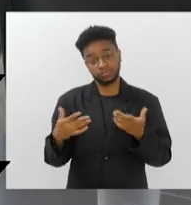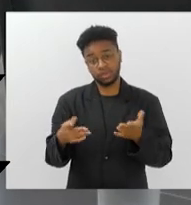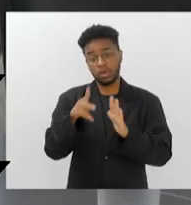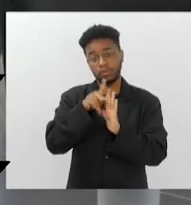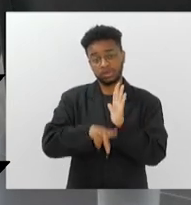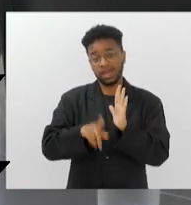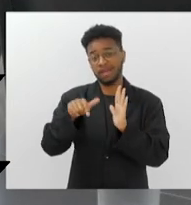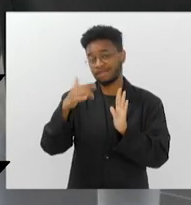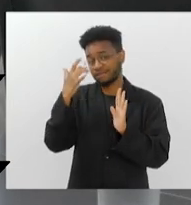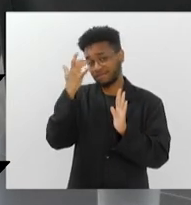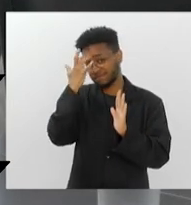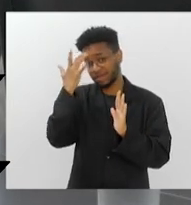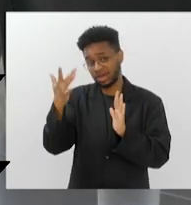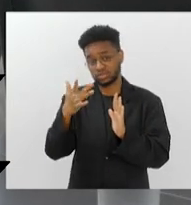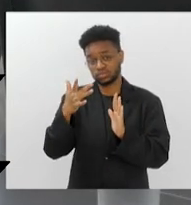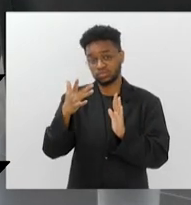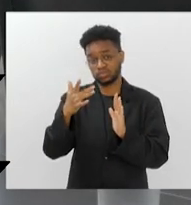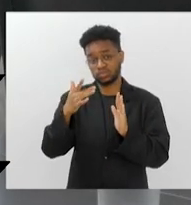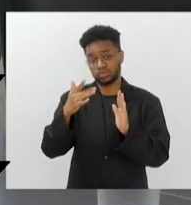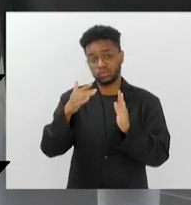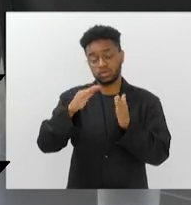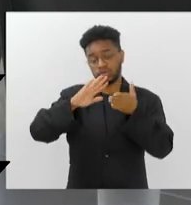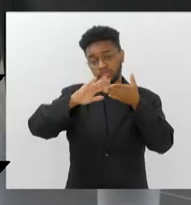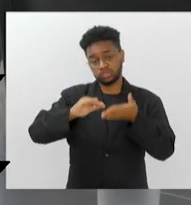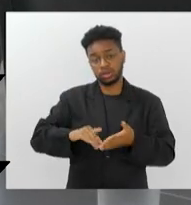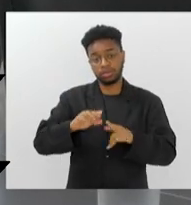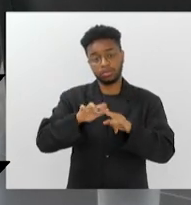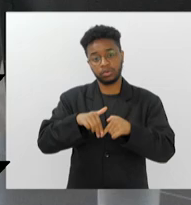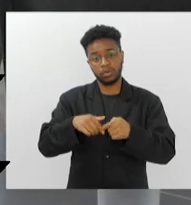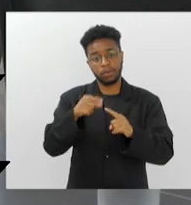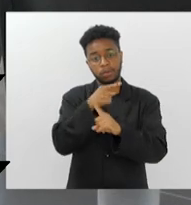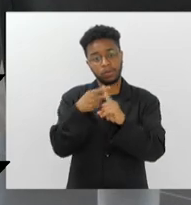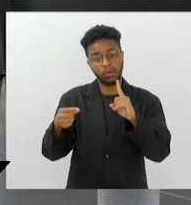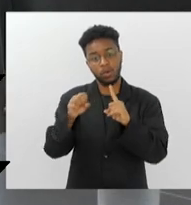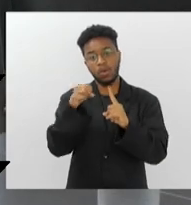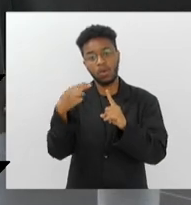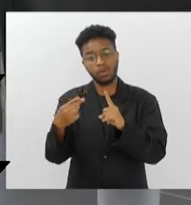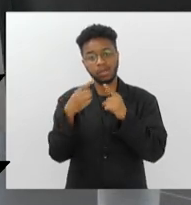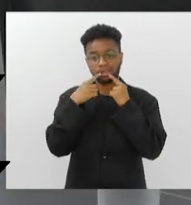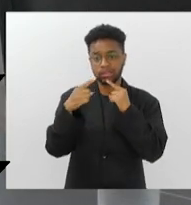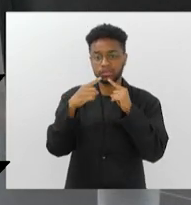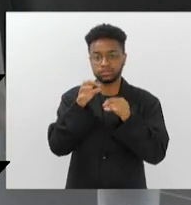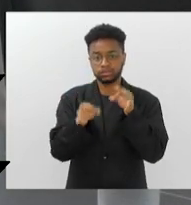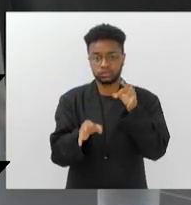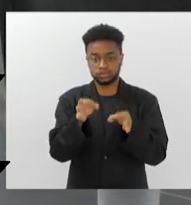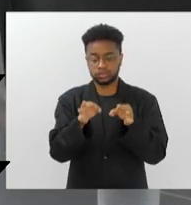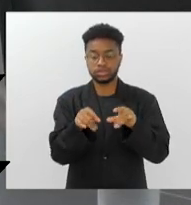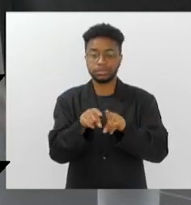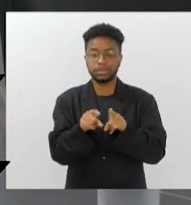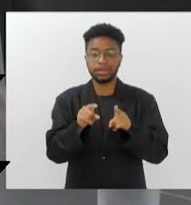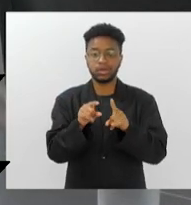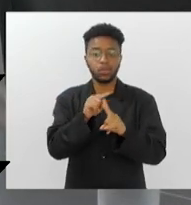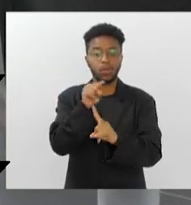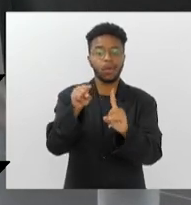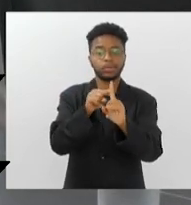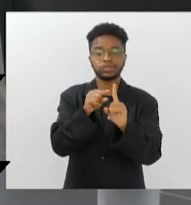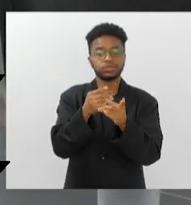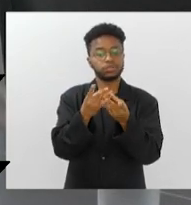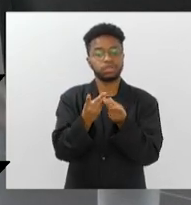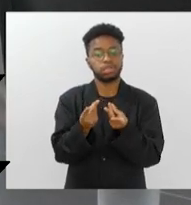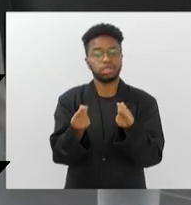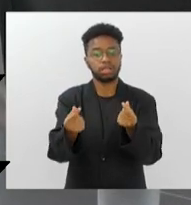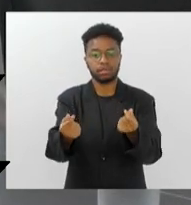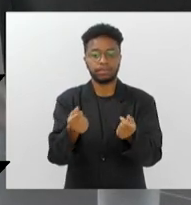ser derrubado seja por veto ou por uma um questionamento judicial e perde o propósito do